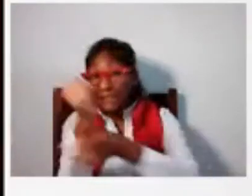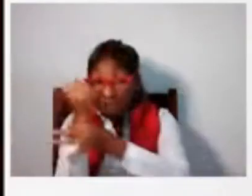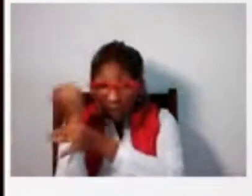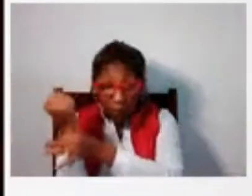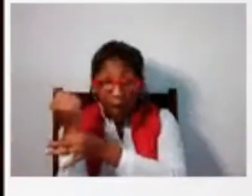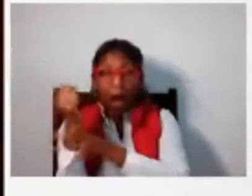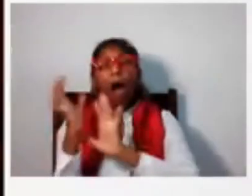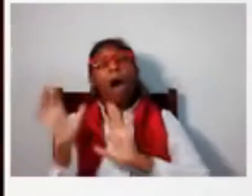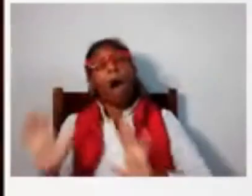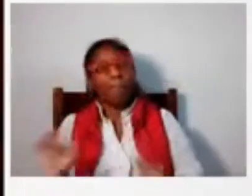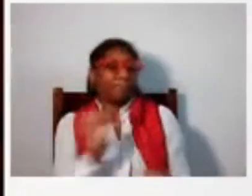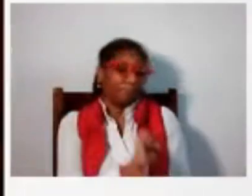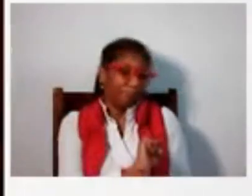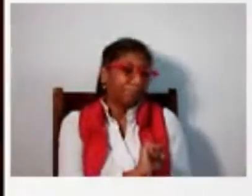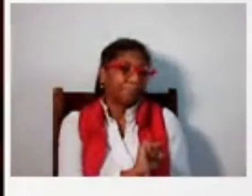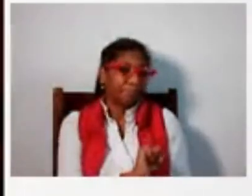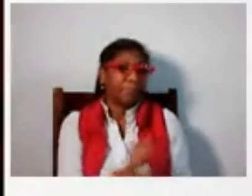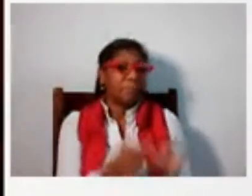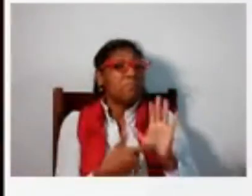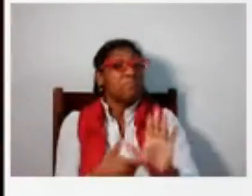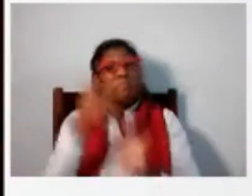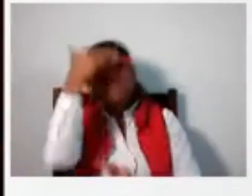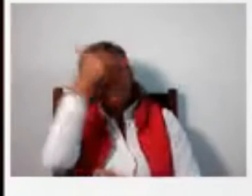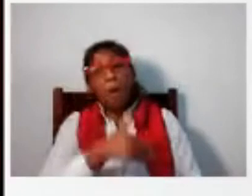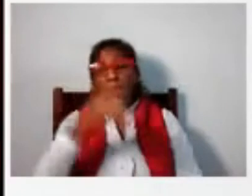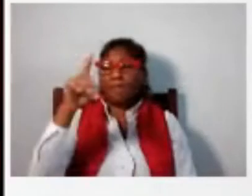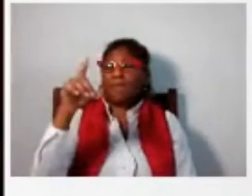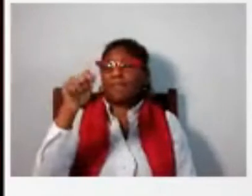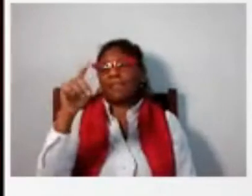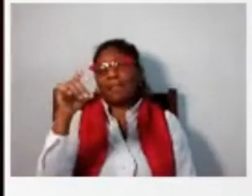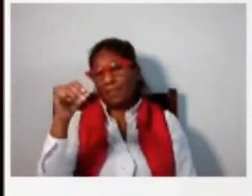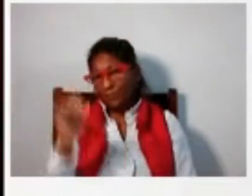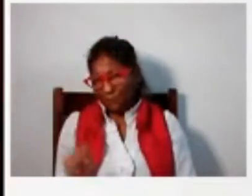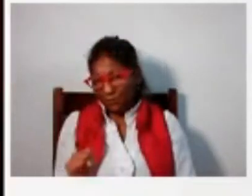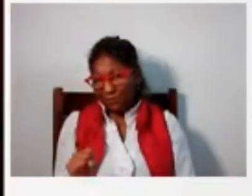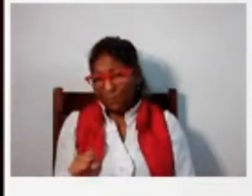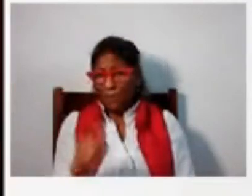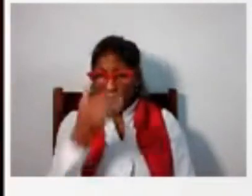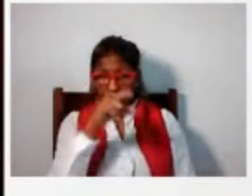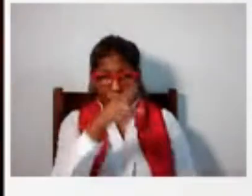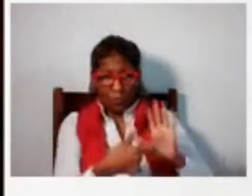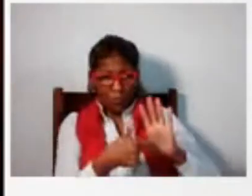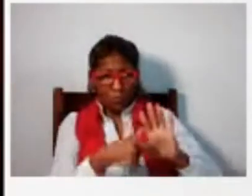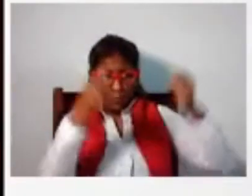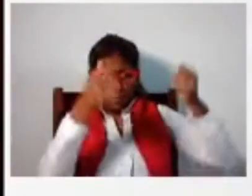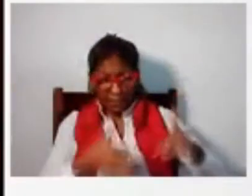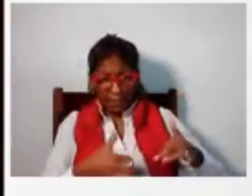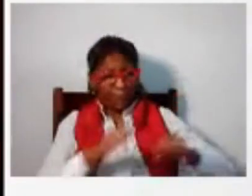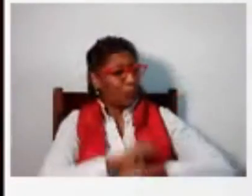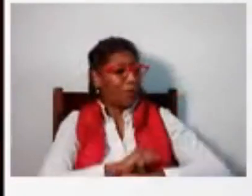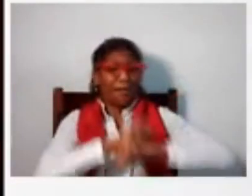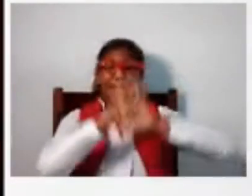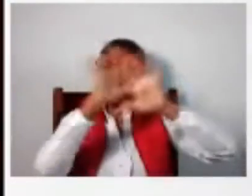dados estão efetivamente demonstrando esse aumento de incidência, como acho que ficou claro aqui quando mostramos das regiões que aqui